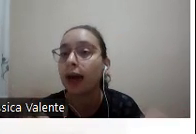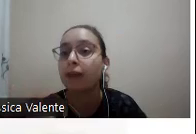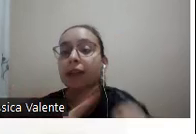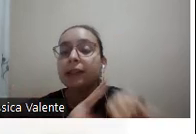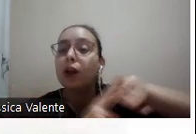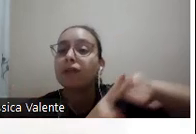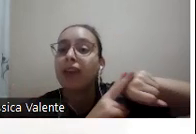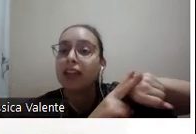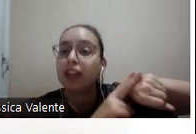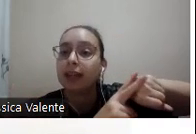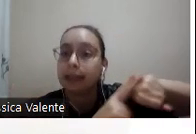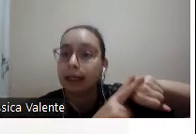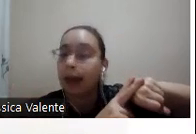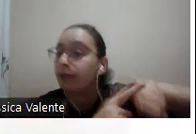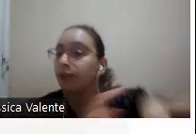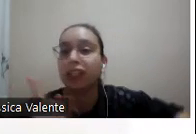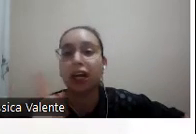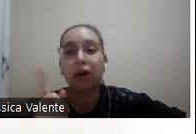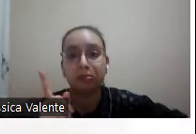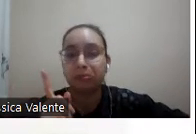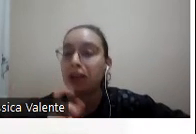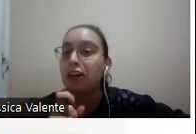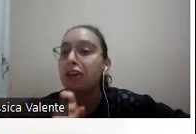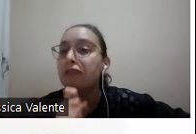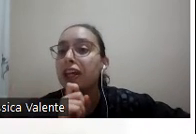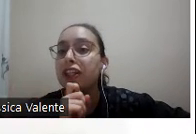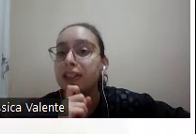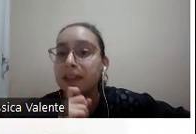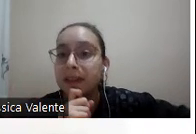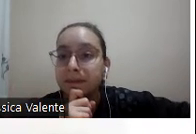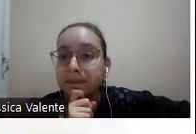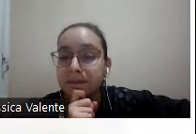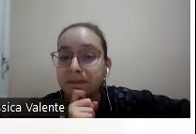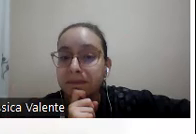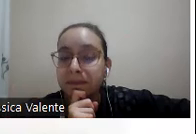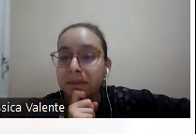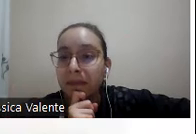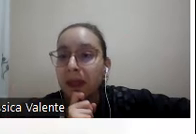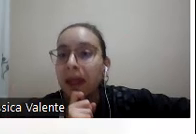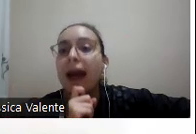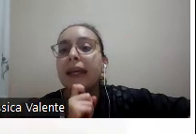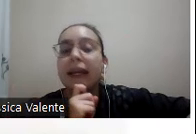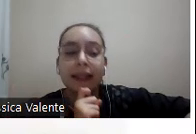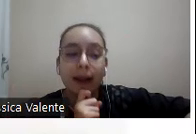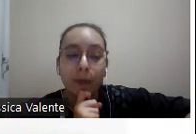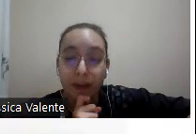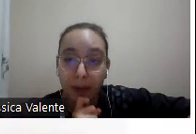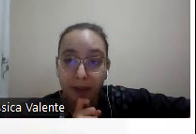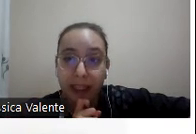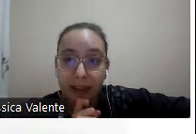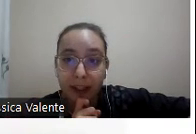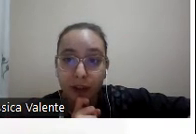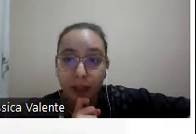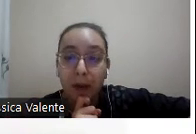chego lá e falo assim, ó, verde é assim. Aí ele vai falar, não, verde é assim. Aí aqui está